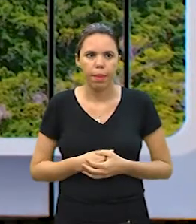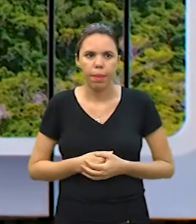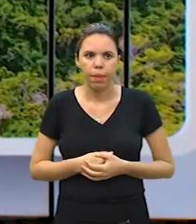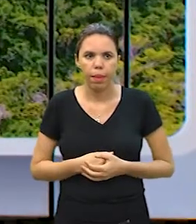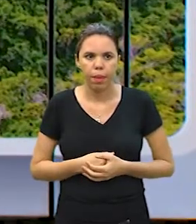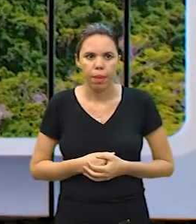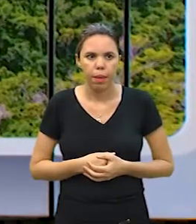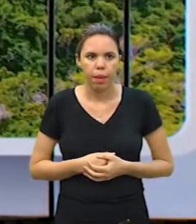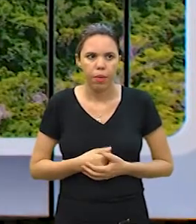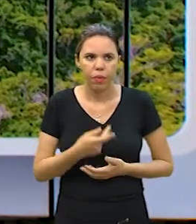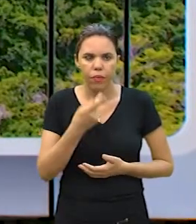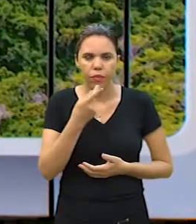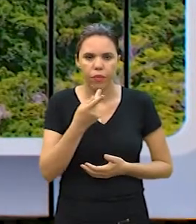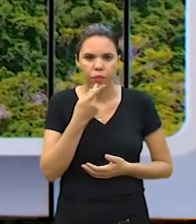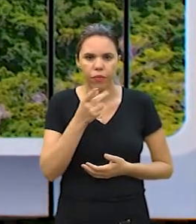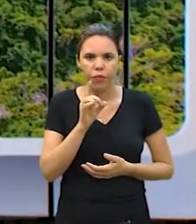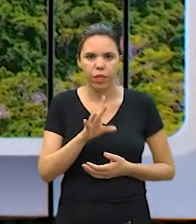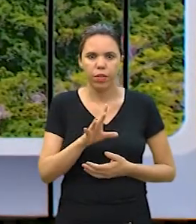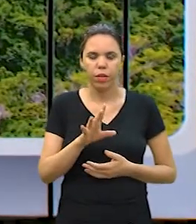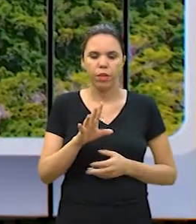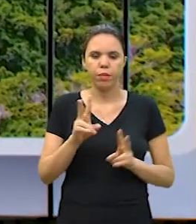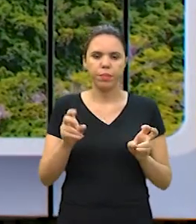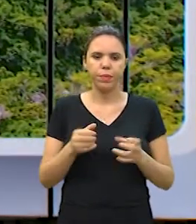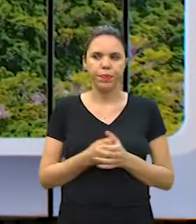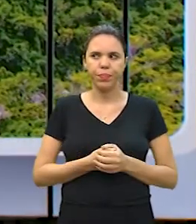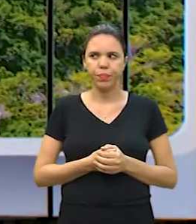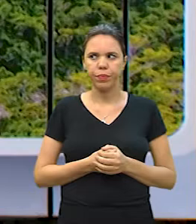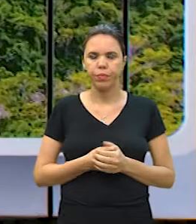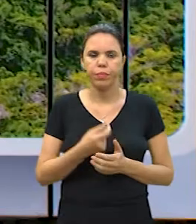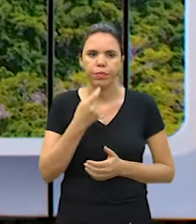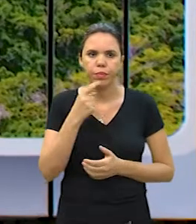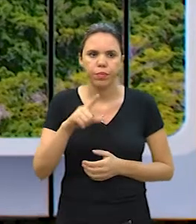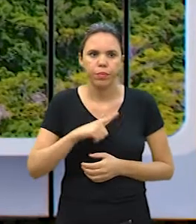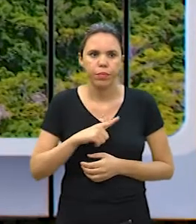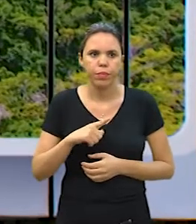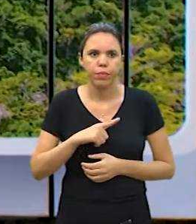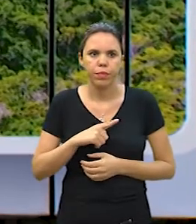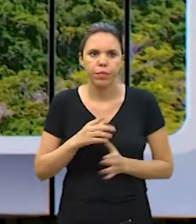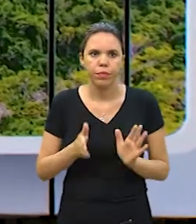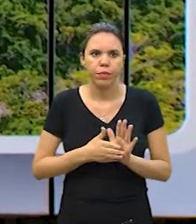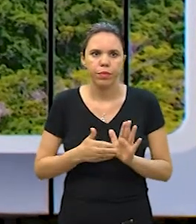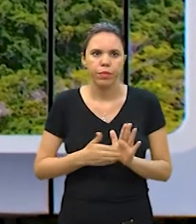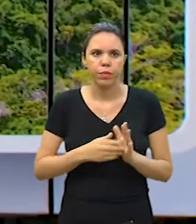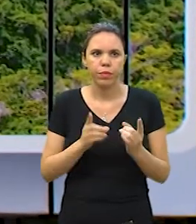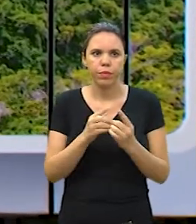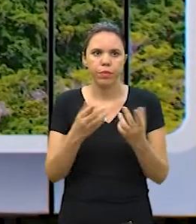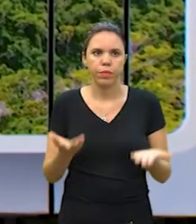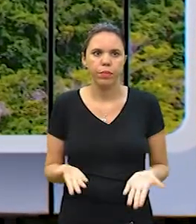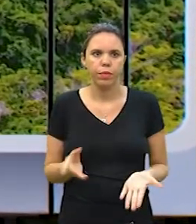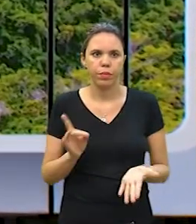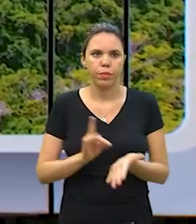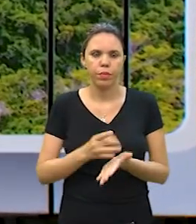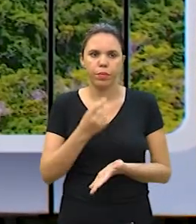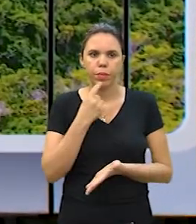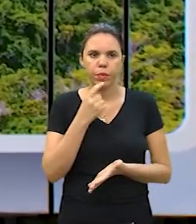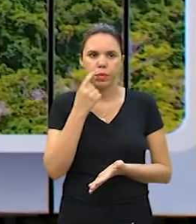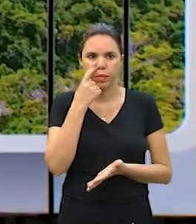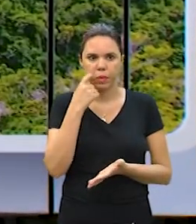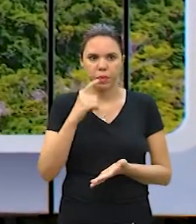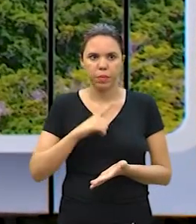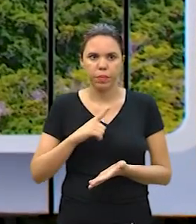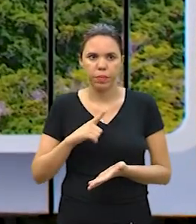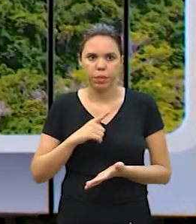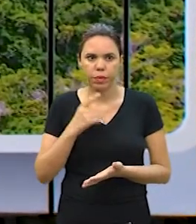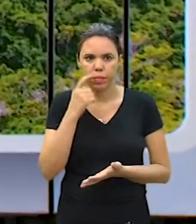mulher, até eu queria só comentar sobre essa questão, né, da Campinas ter uma oferta de serviços, e de fato Campinas tem uma oferta